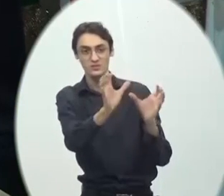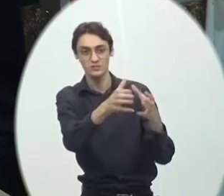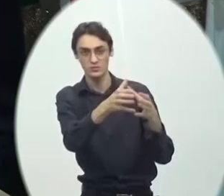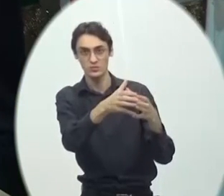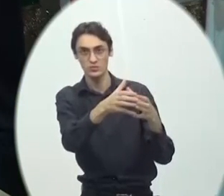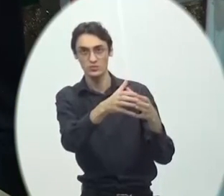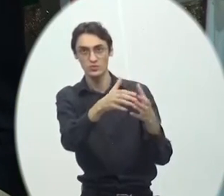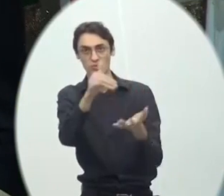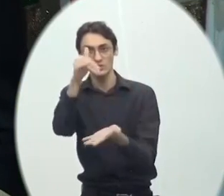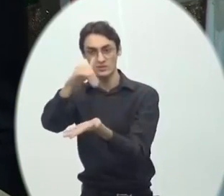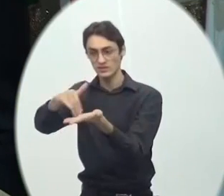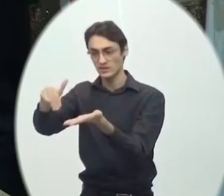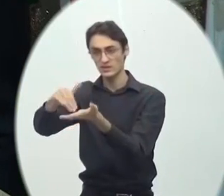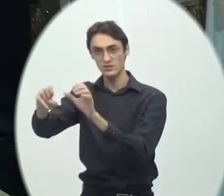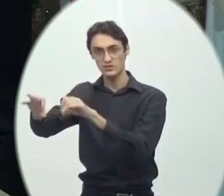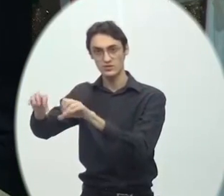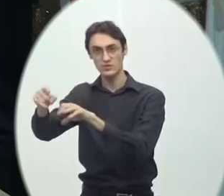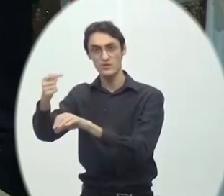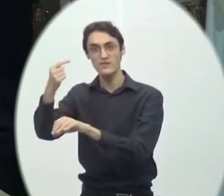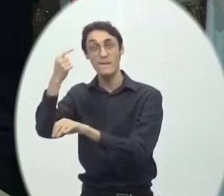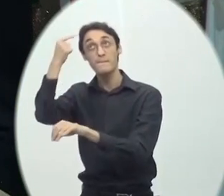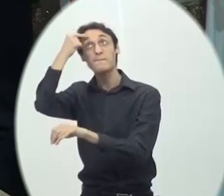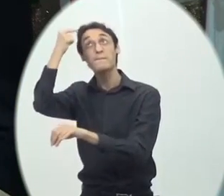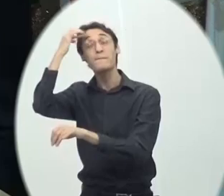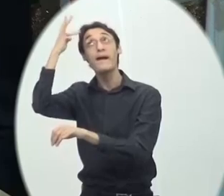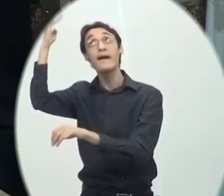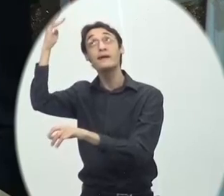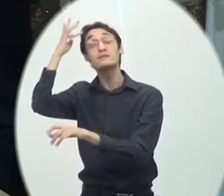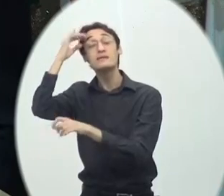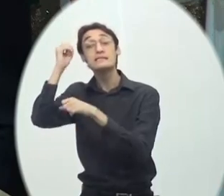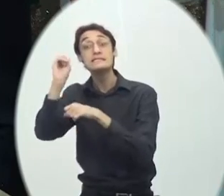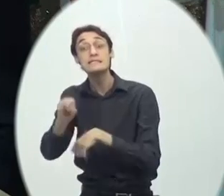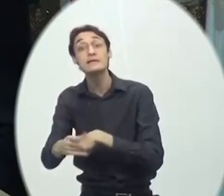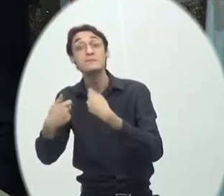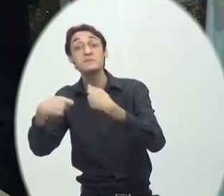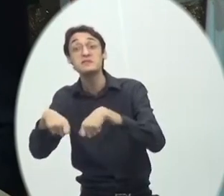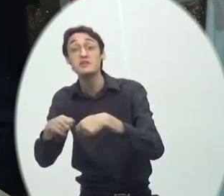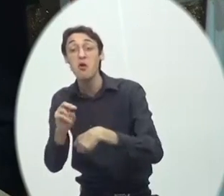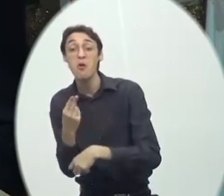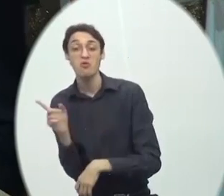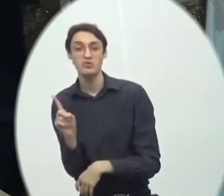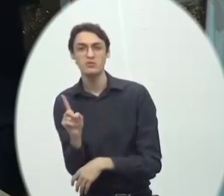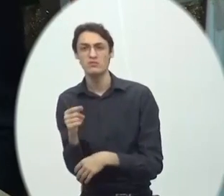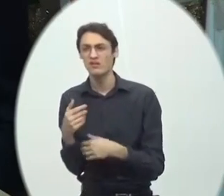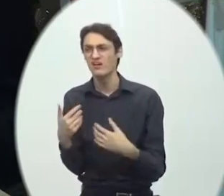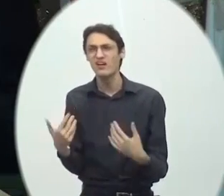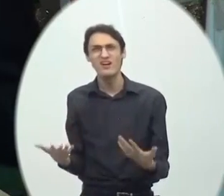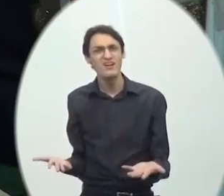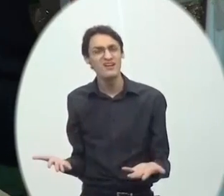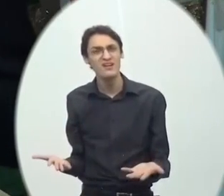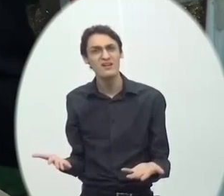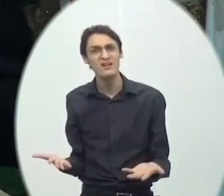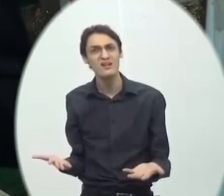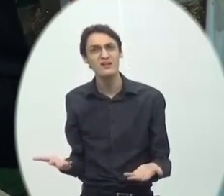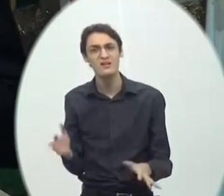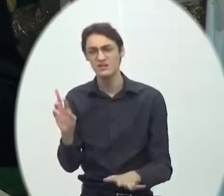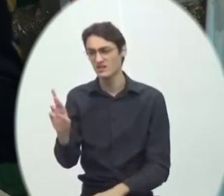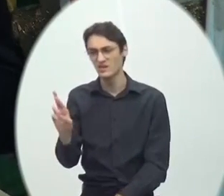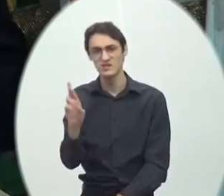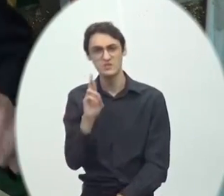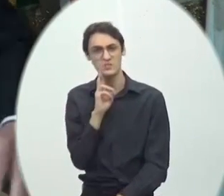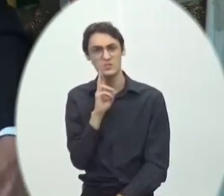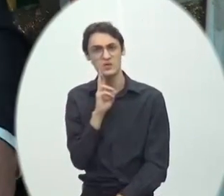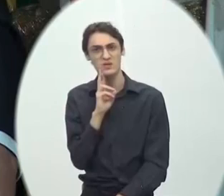E a direção, a Secretaria de Educação vai ver se é necessário um refeitório na Escola Martílio Dias Santiago. São respostas que